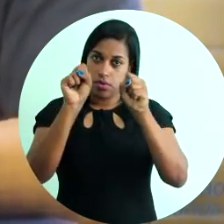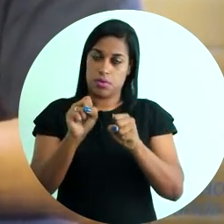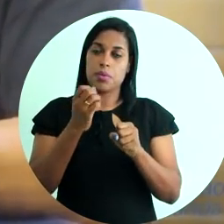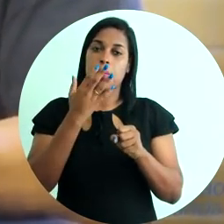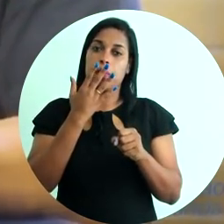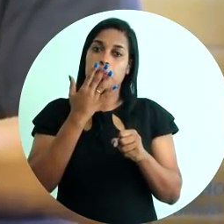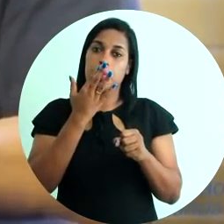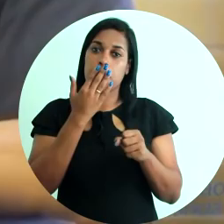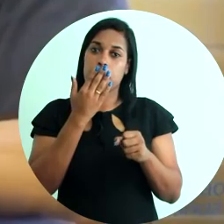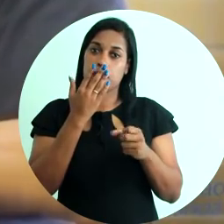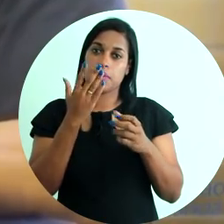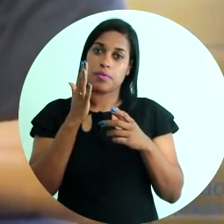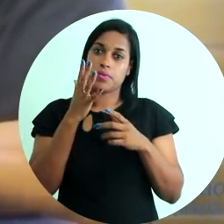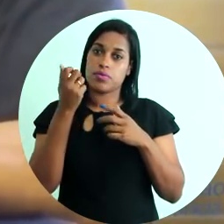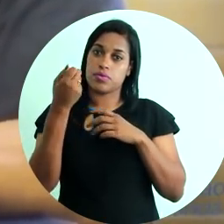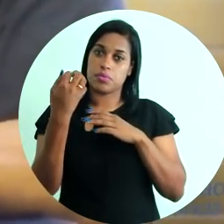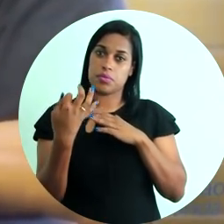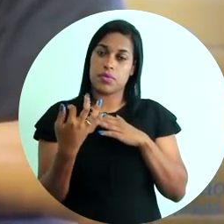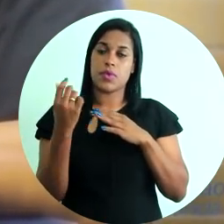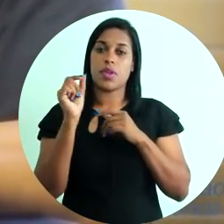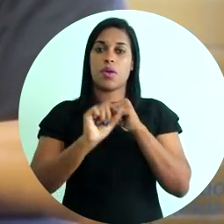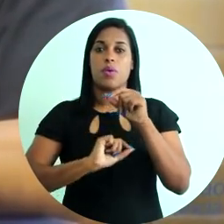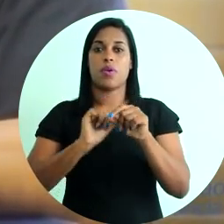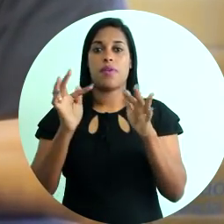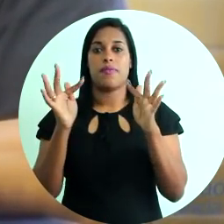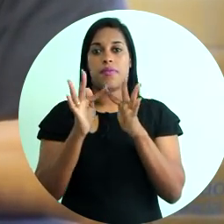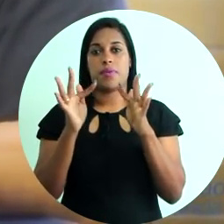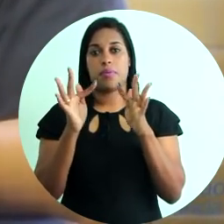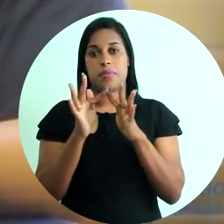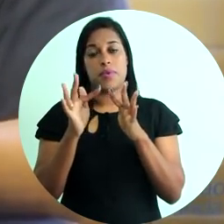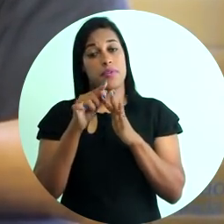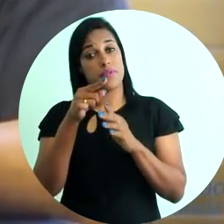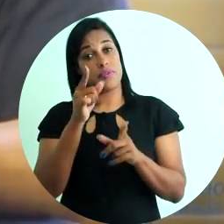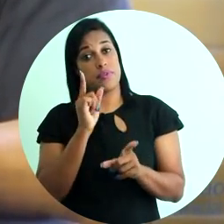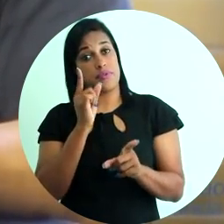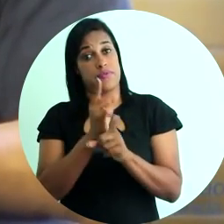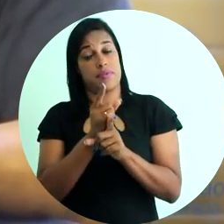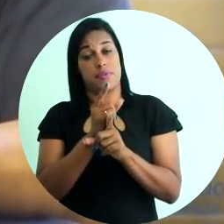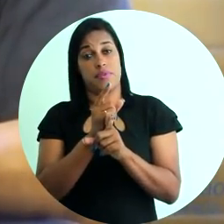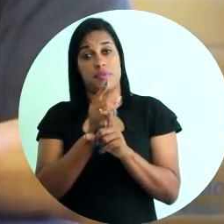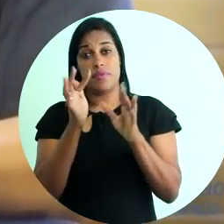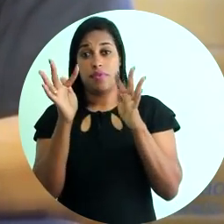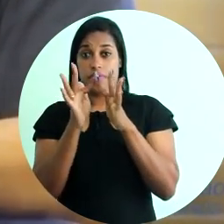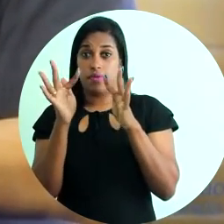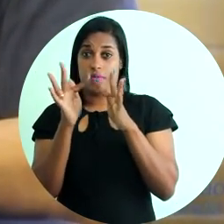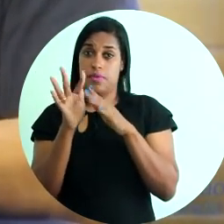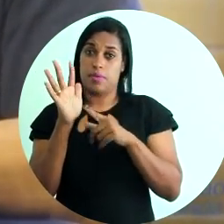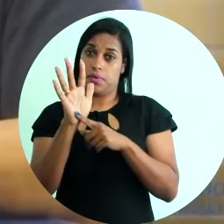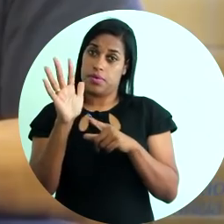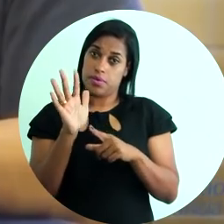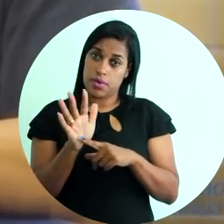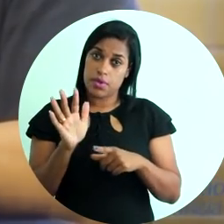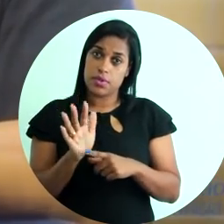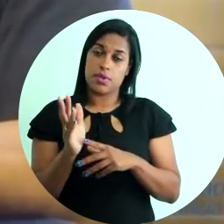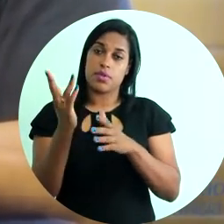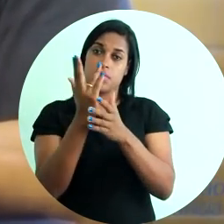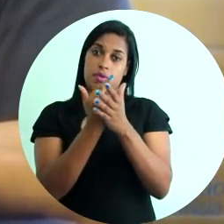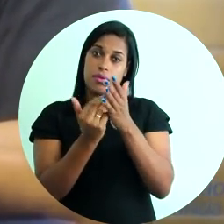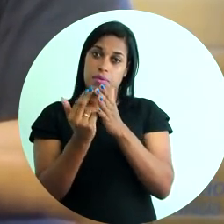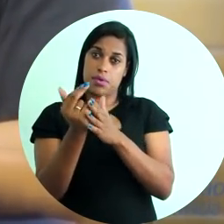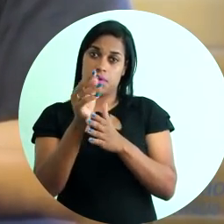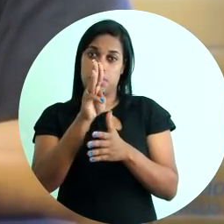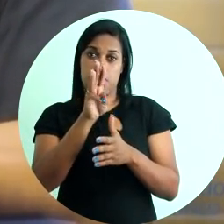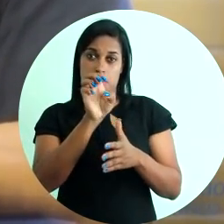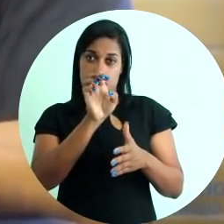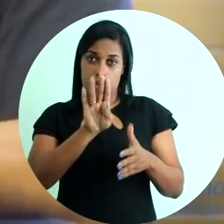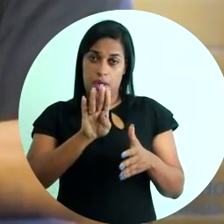falar um pouco sobre formatos. Você vai encontrar hoje, basicamente, em termos de formato de representação de imagem para a web, nós